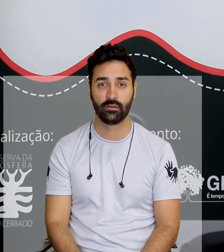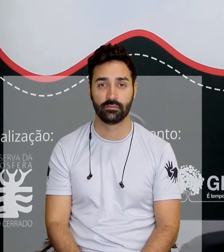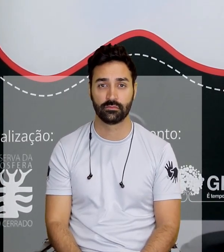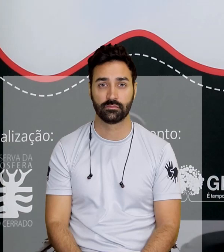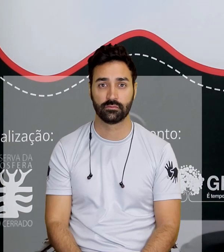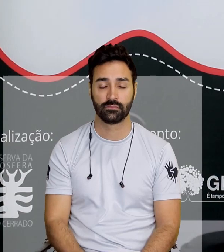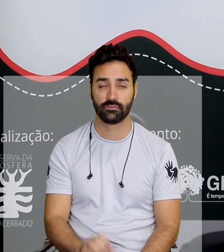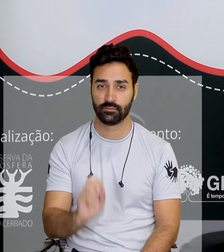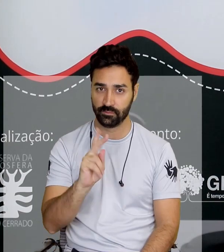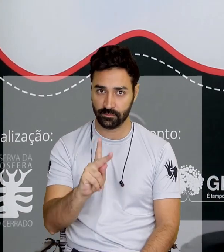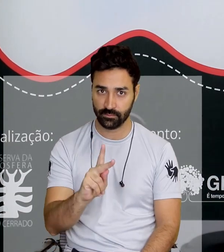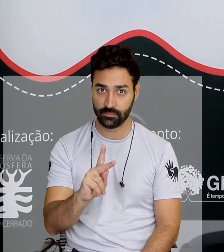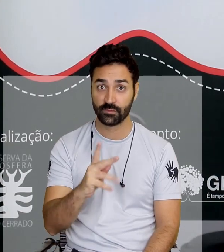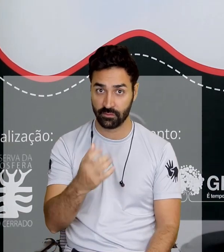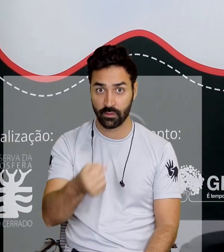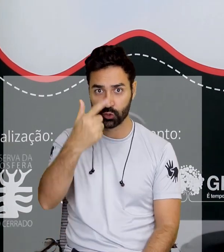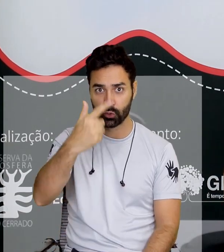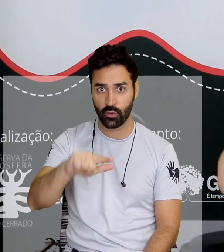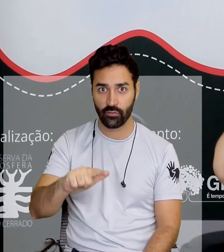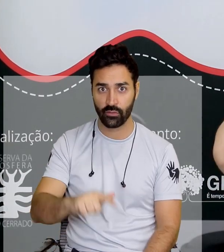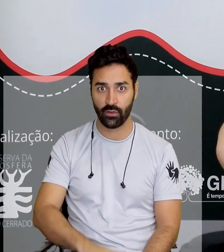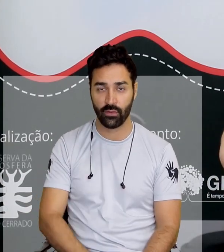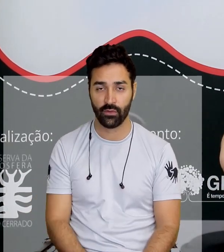Ok? Então, de novo.